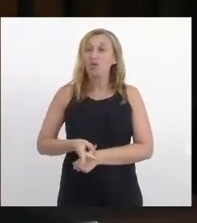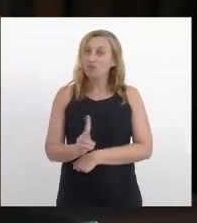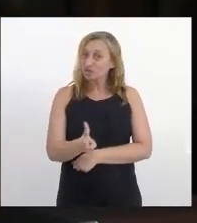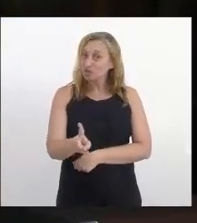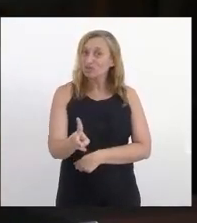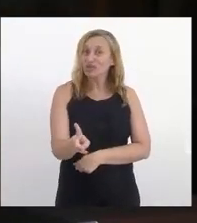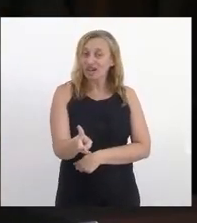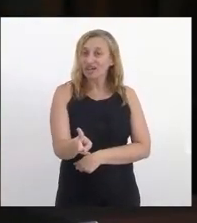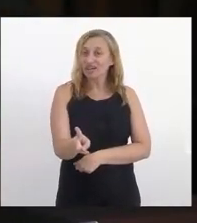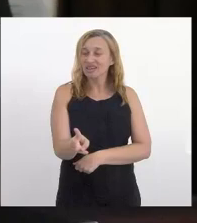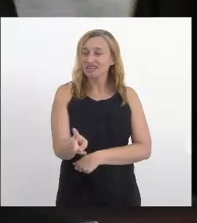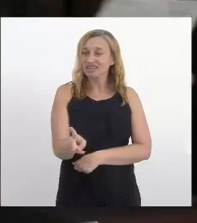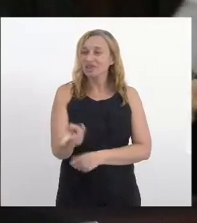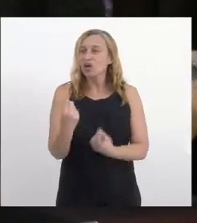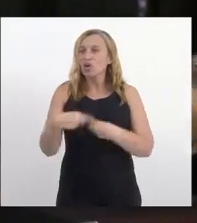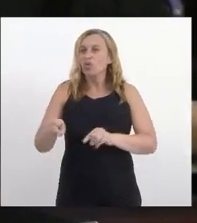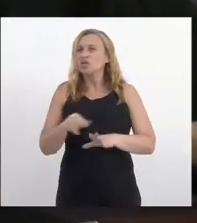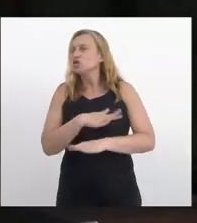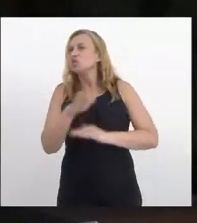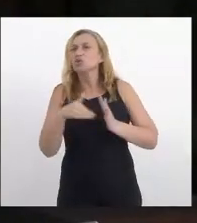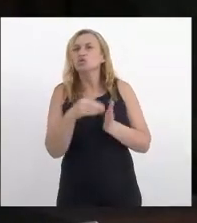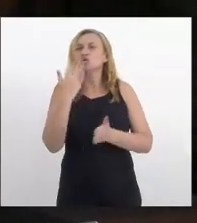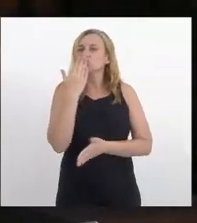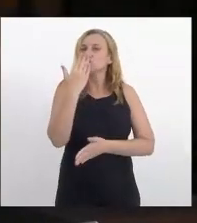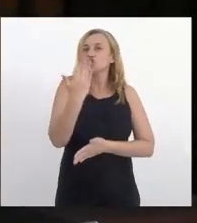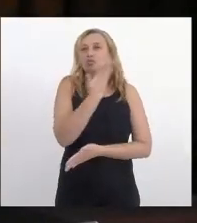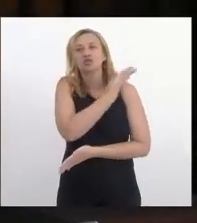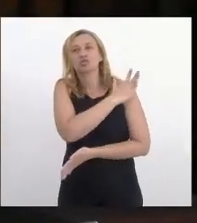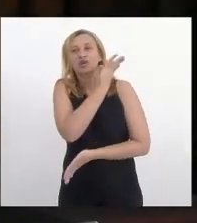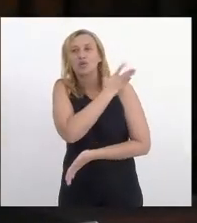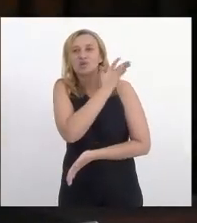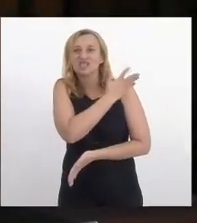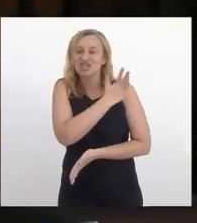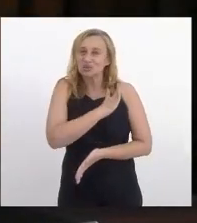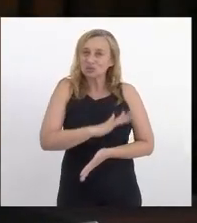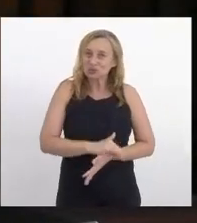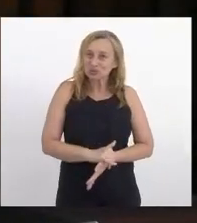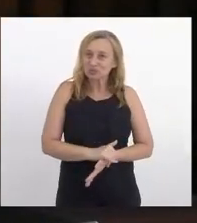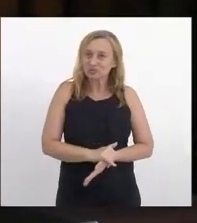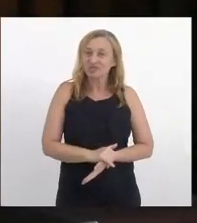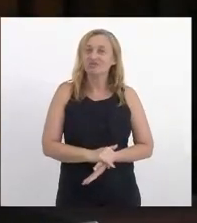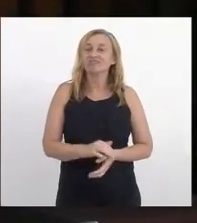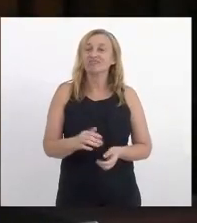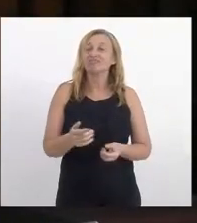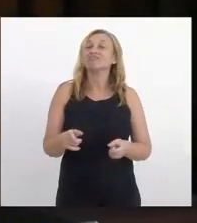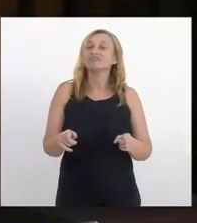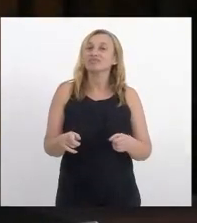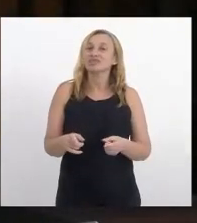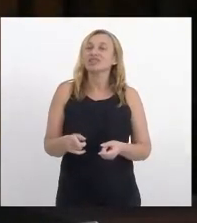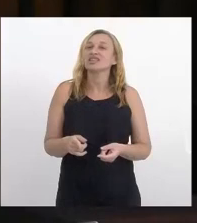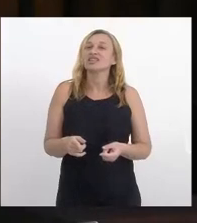continuada contra todo tipo de preconceito e intolerância,